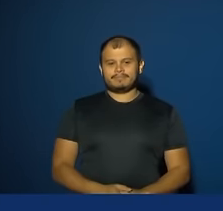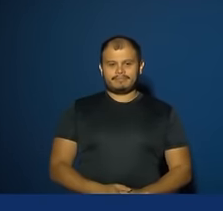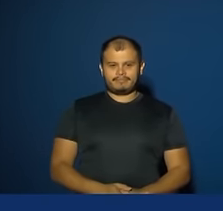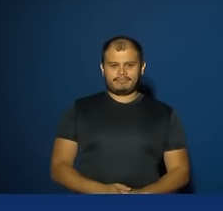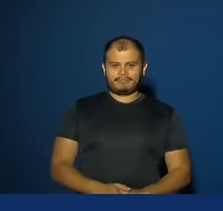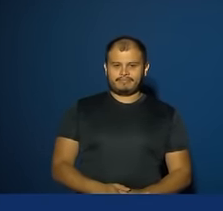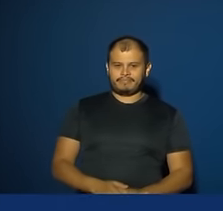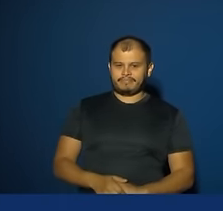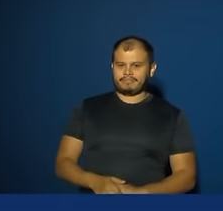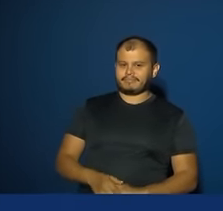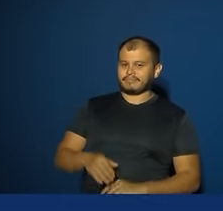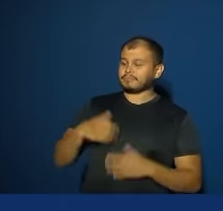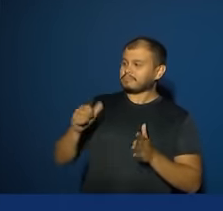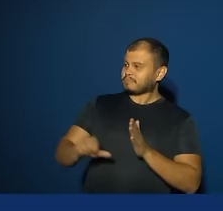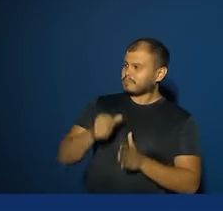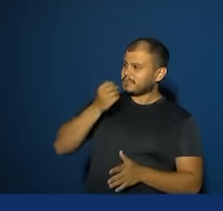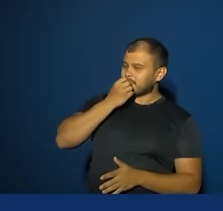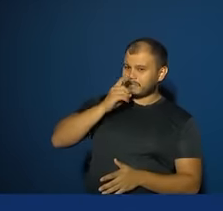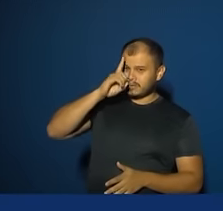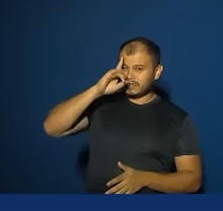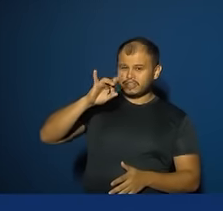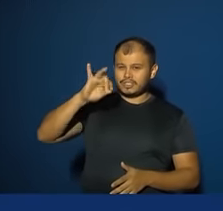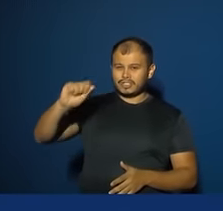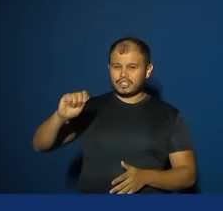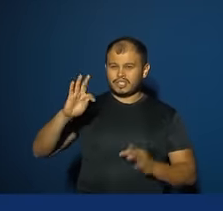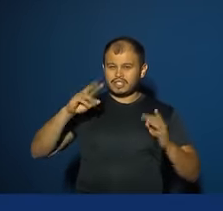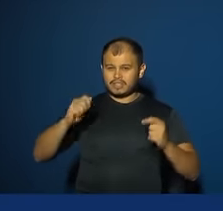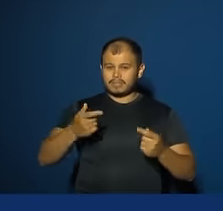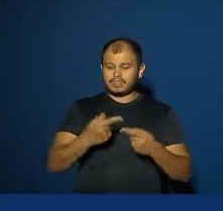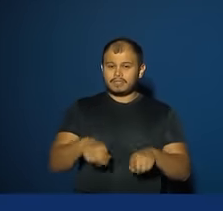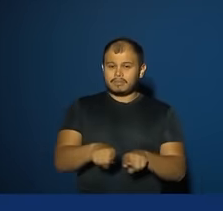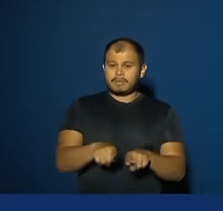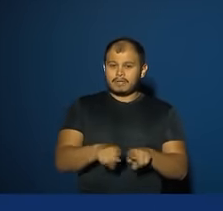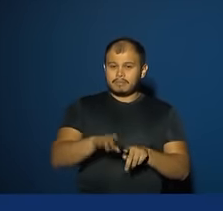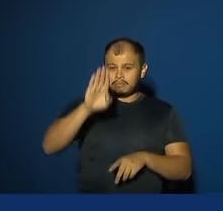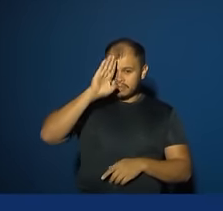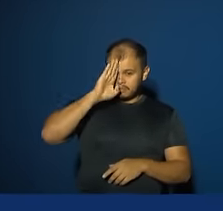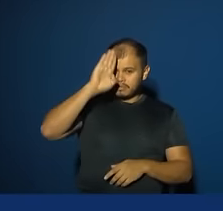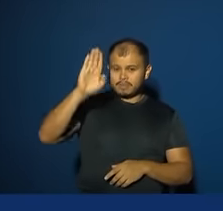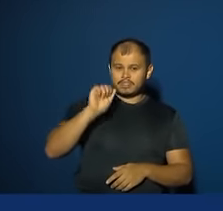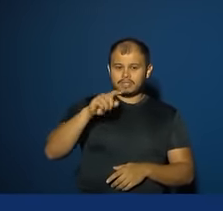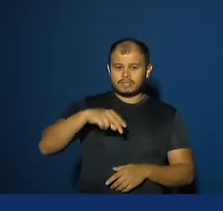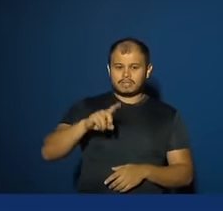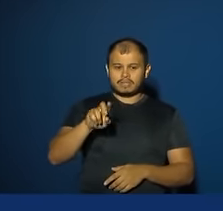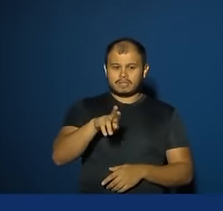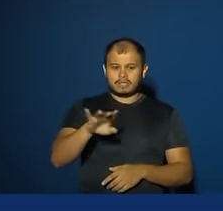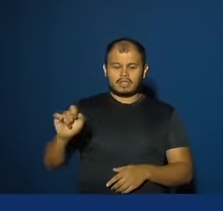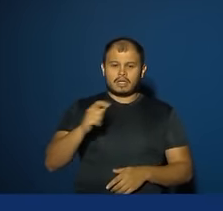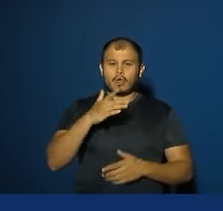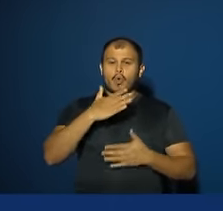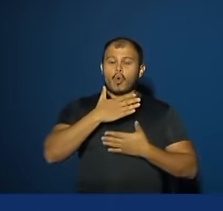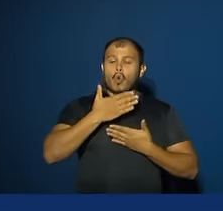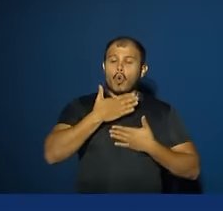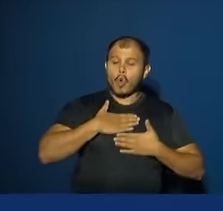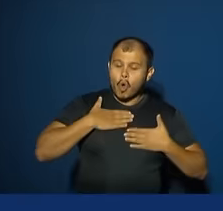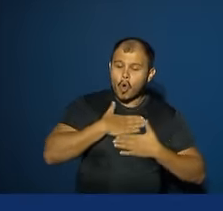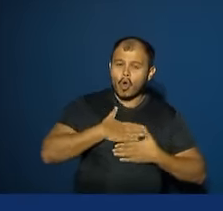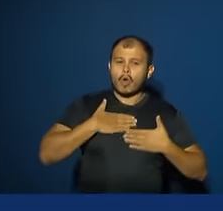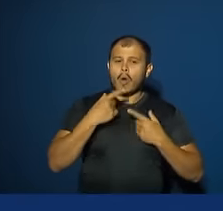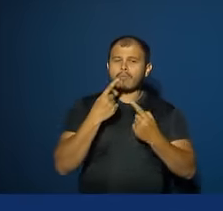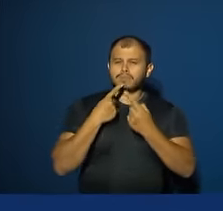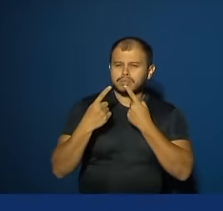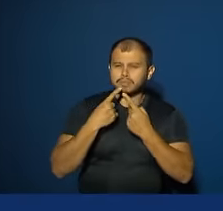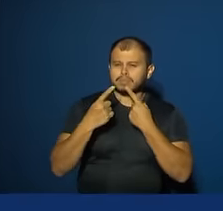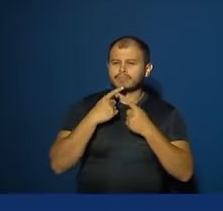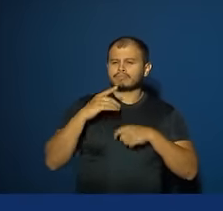agradeço em primeiro lugar bom dia a todos eh e a você especialmente André pela oportunidade eu adoro uma conversa franca aberta inteligente eh